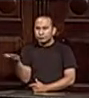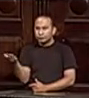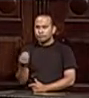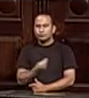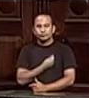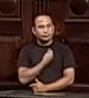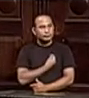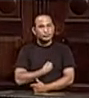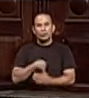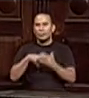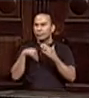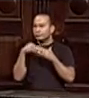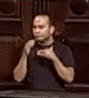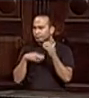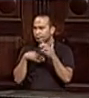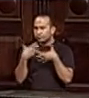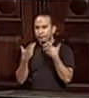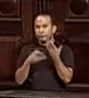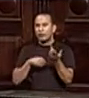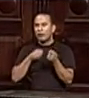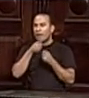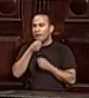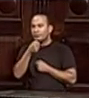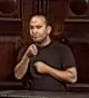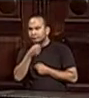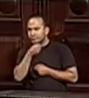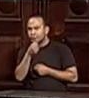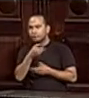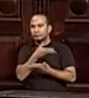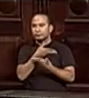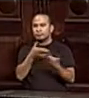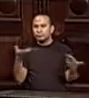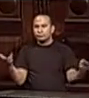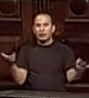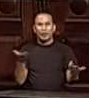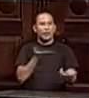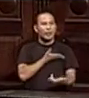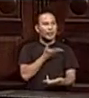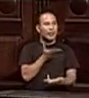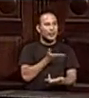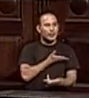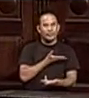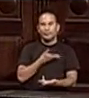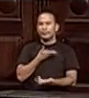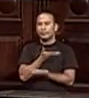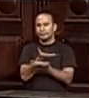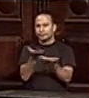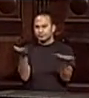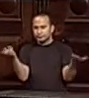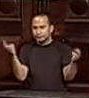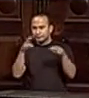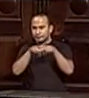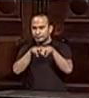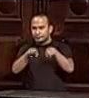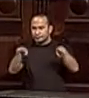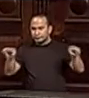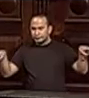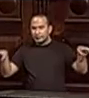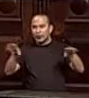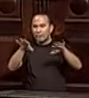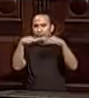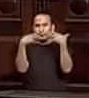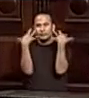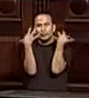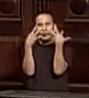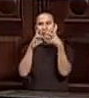presentes, funcionários, imprensa, companheiros e companheiras que ocupam as dependências da galeria, aqueles que nos